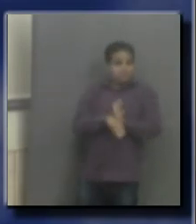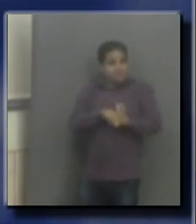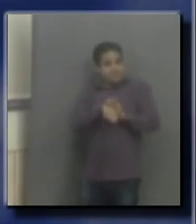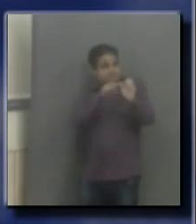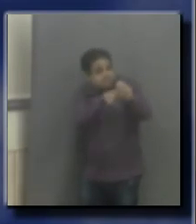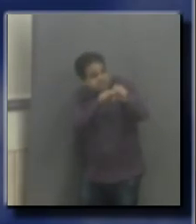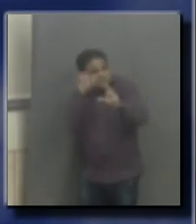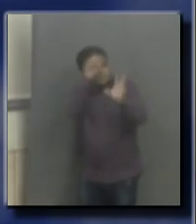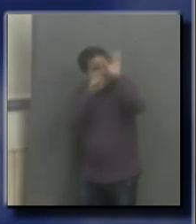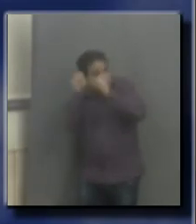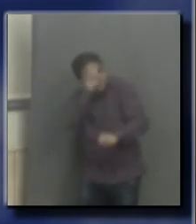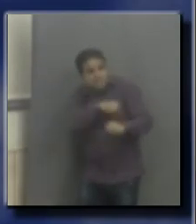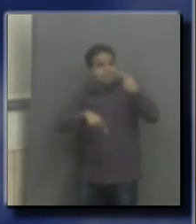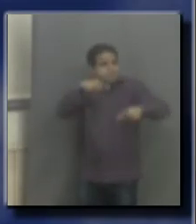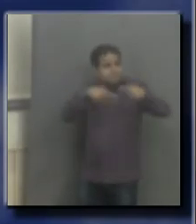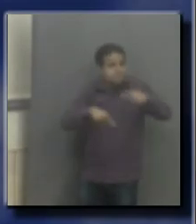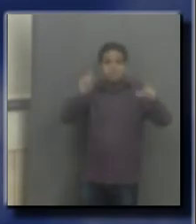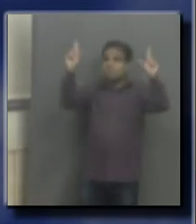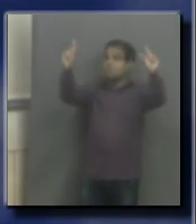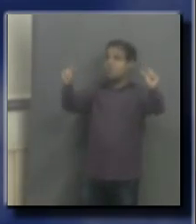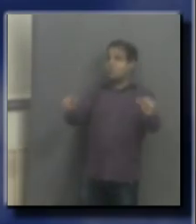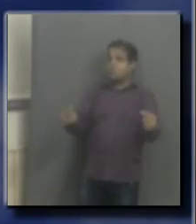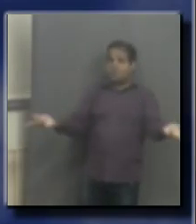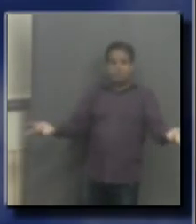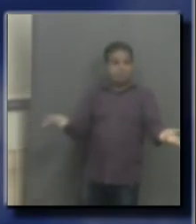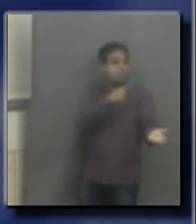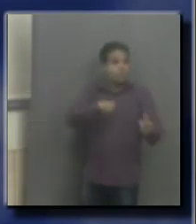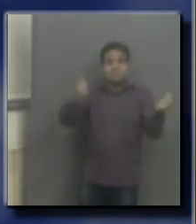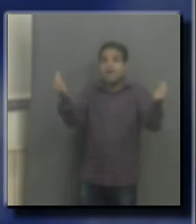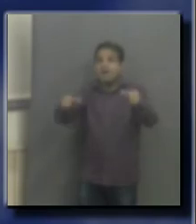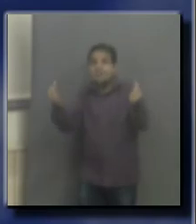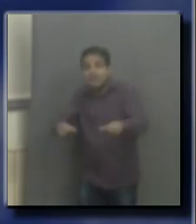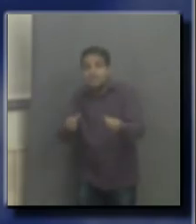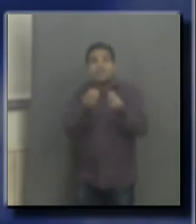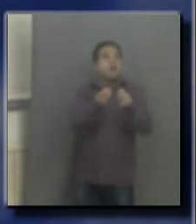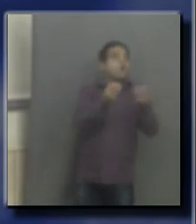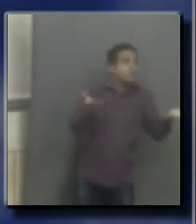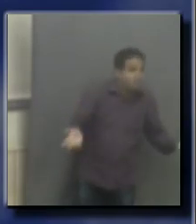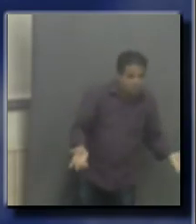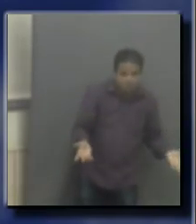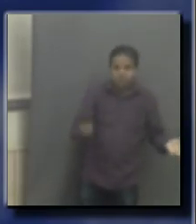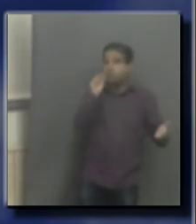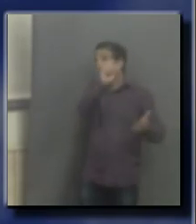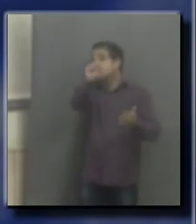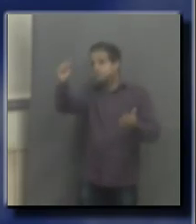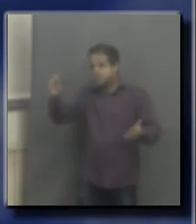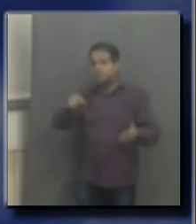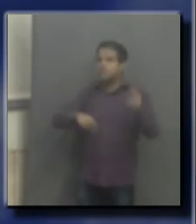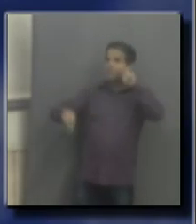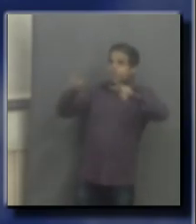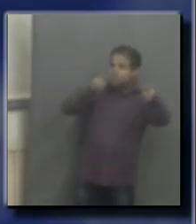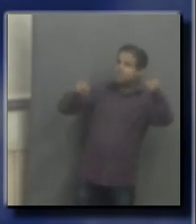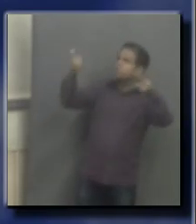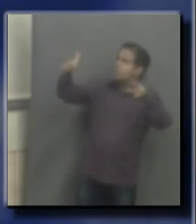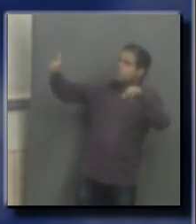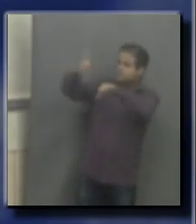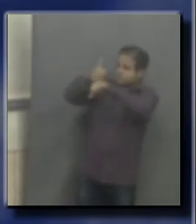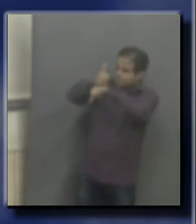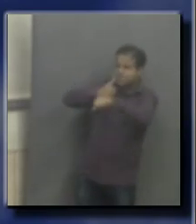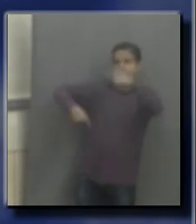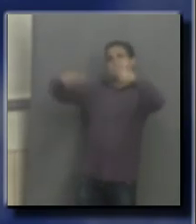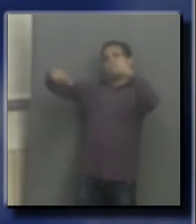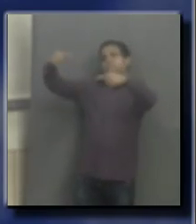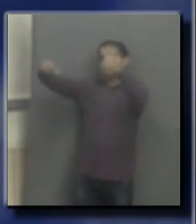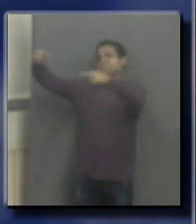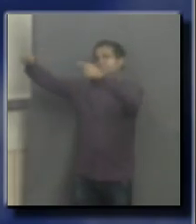ensino e aprendizagem e o que a gente avalia e como é que a gente avalia. Eu vejo outras profissões discutindo